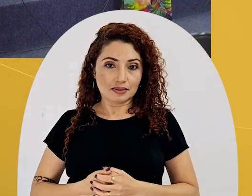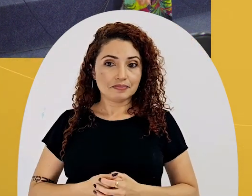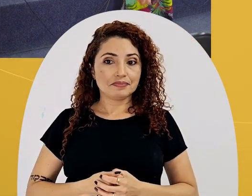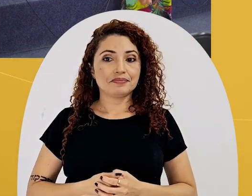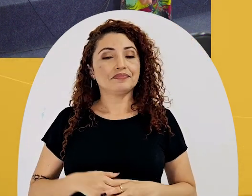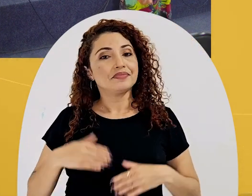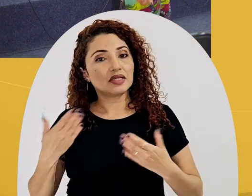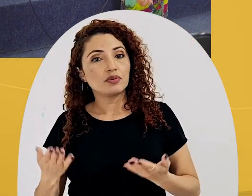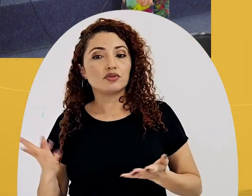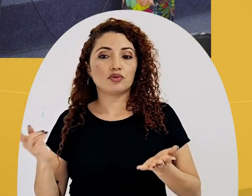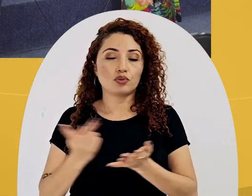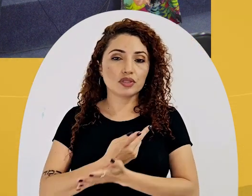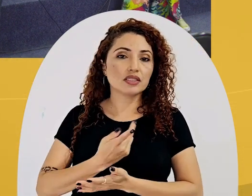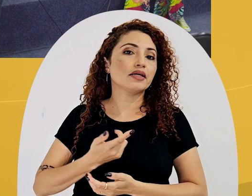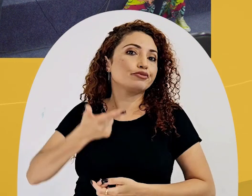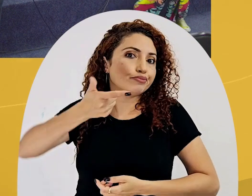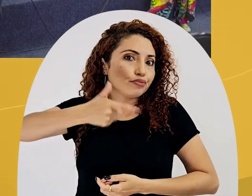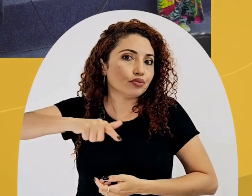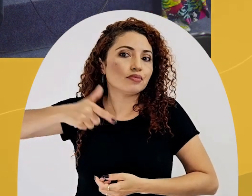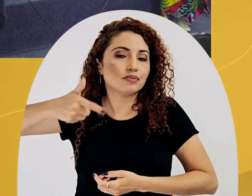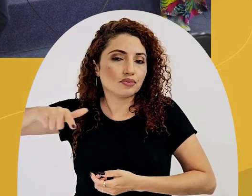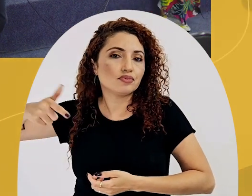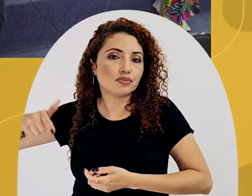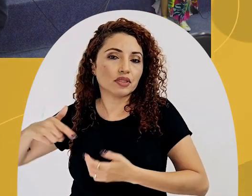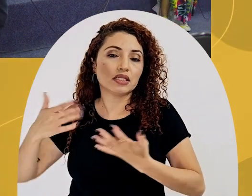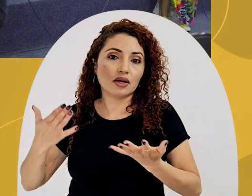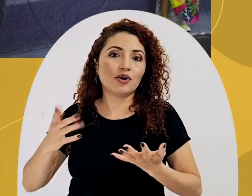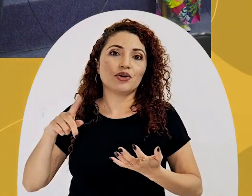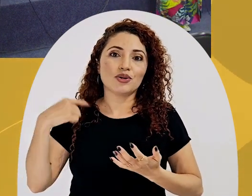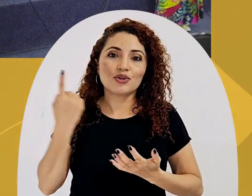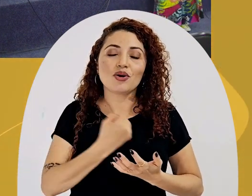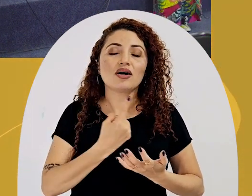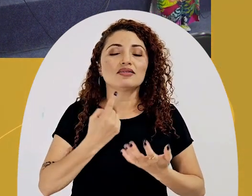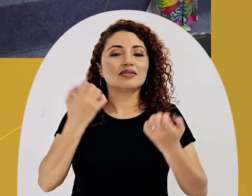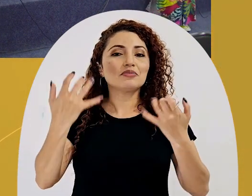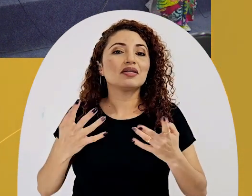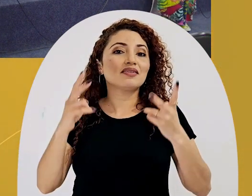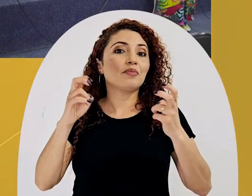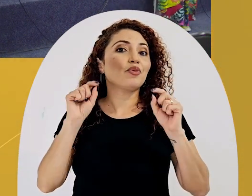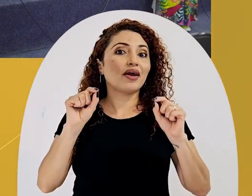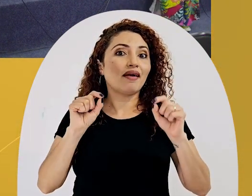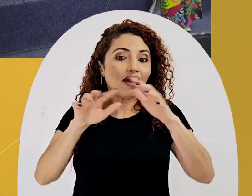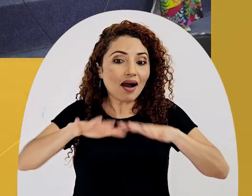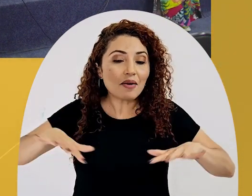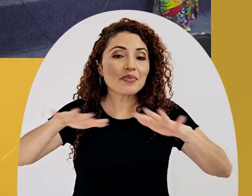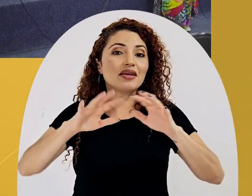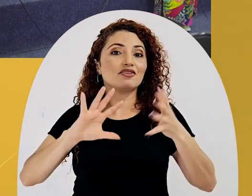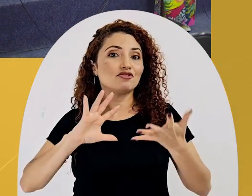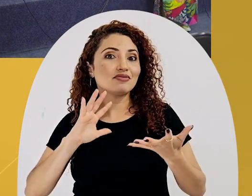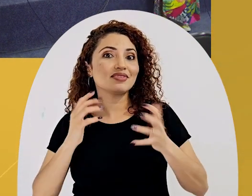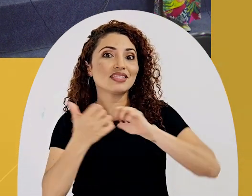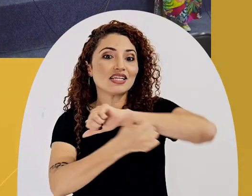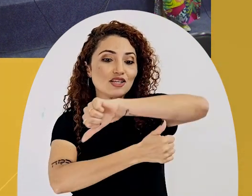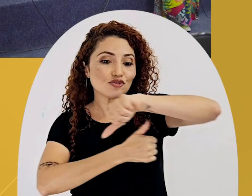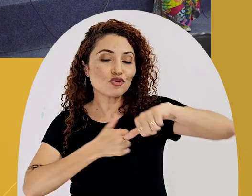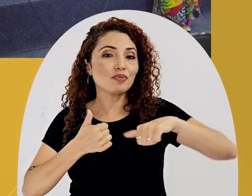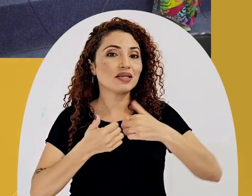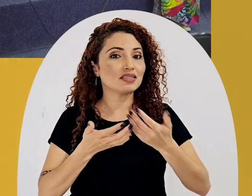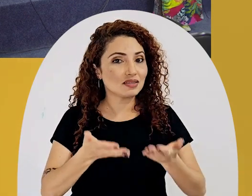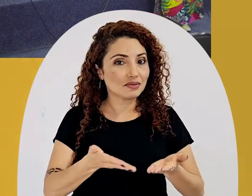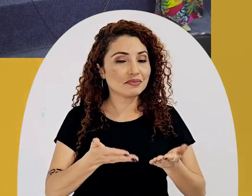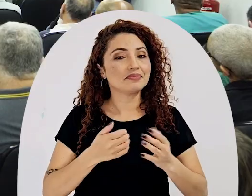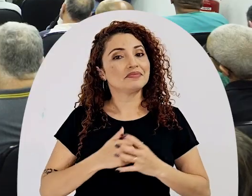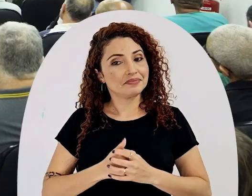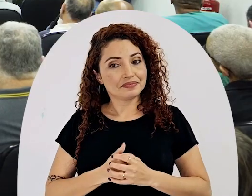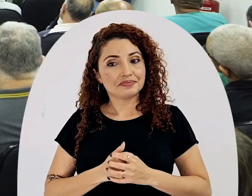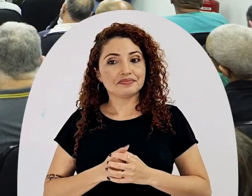recorrente, como a gente está falando aqui de uma transformação de ambientes, e isso vem perpassado tanto para as